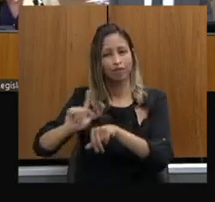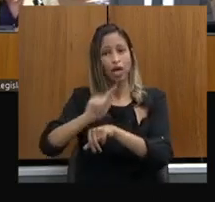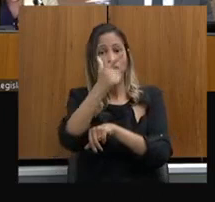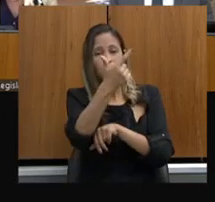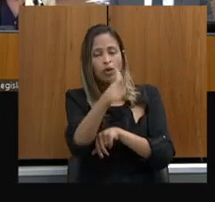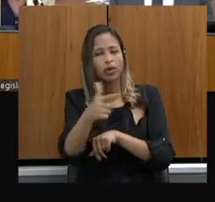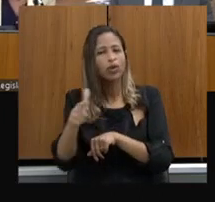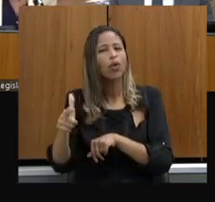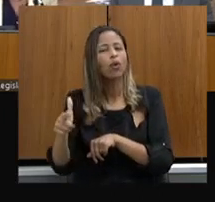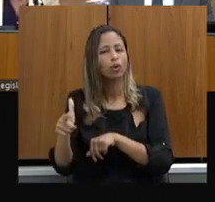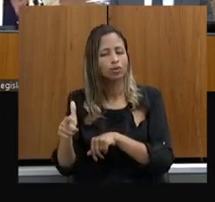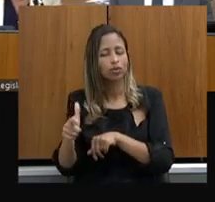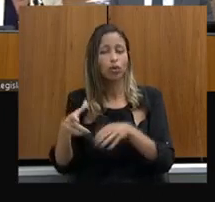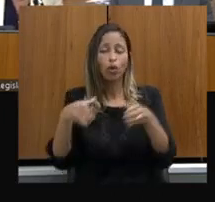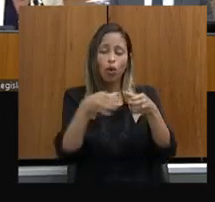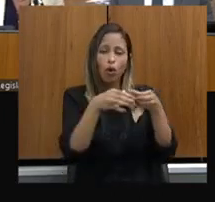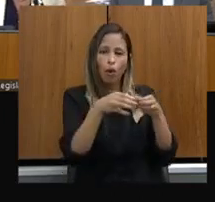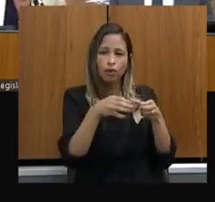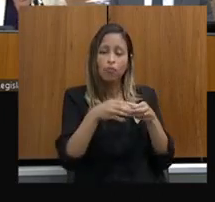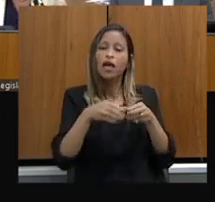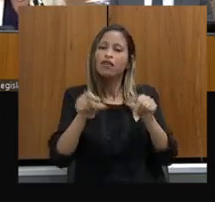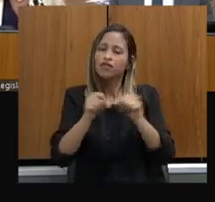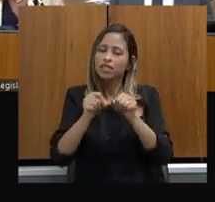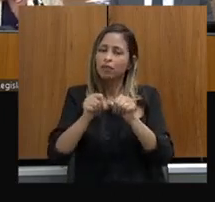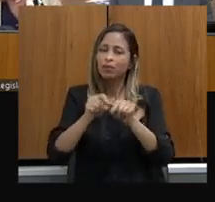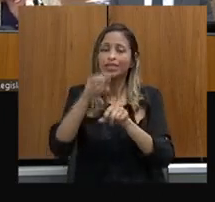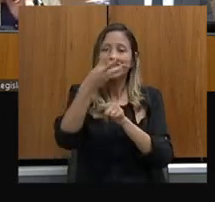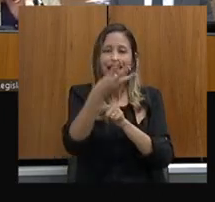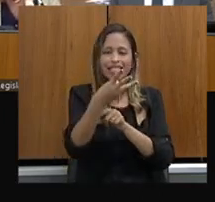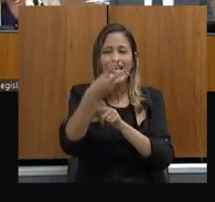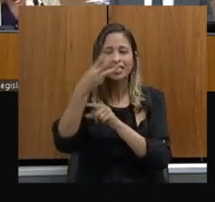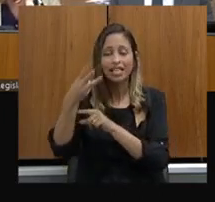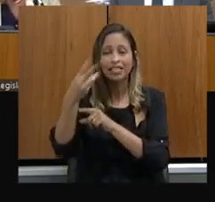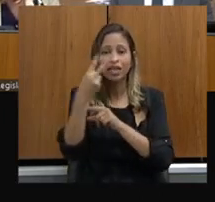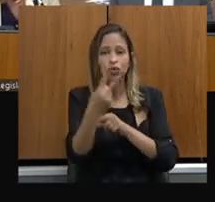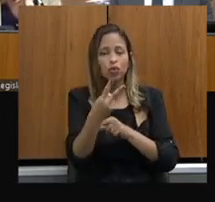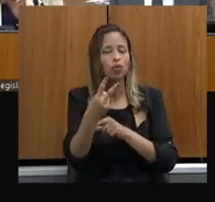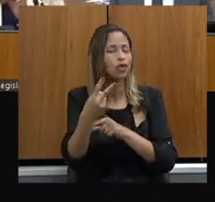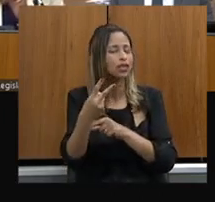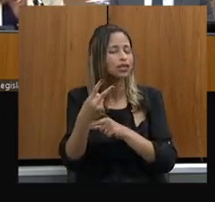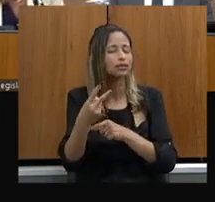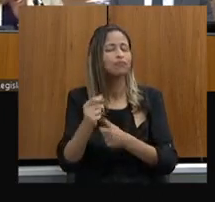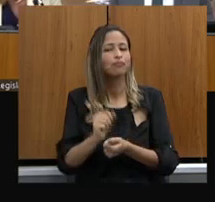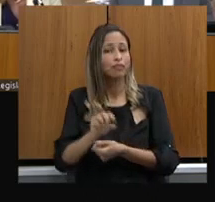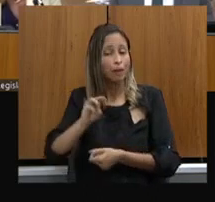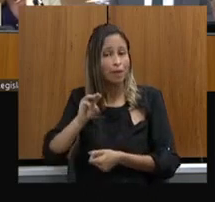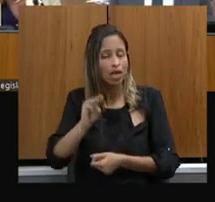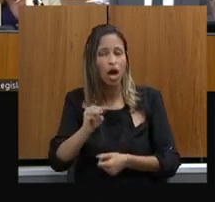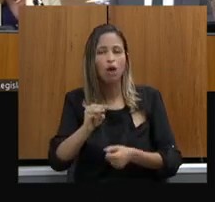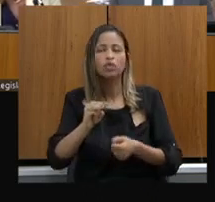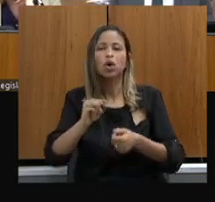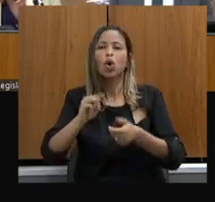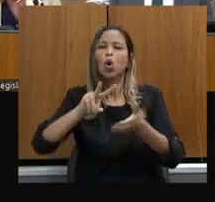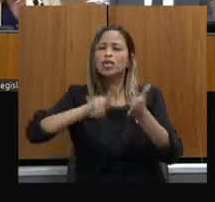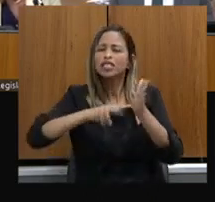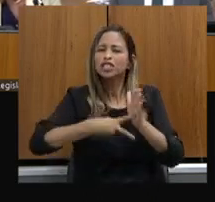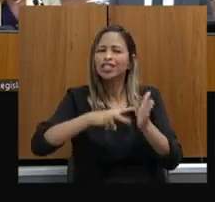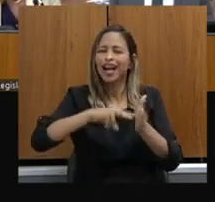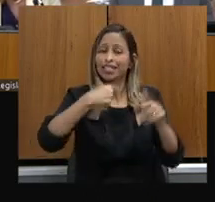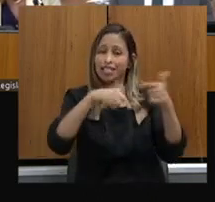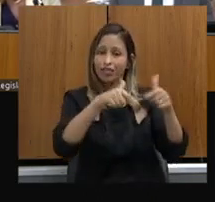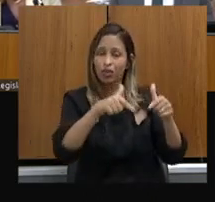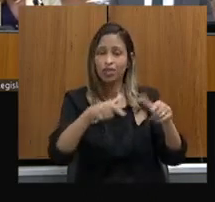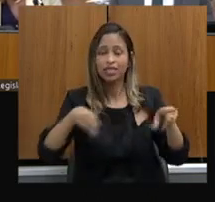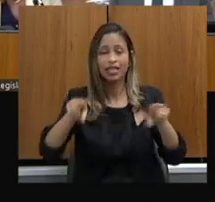outros execução pelos próprios órgãos realizamos 332 reuniões com sindicatos comissões de servidores